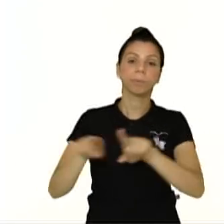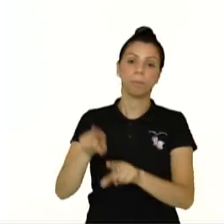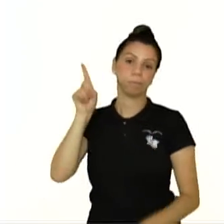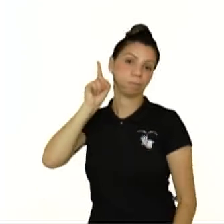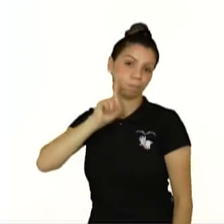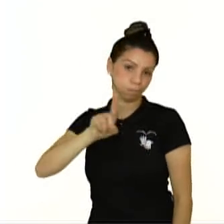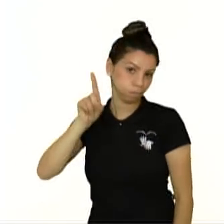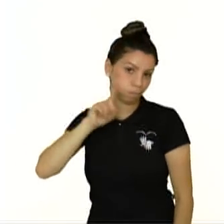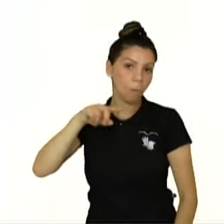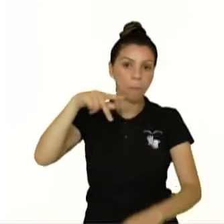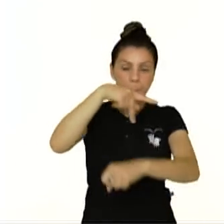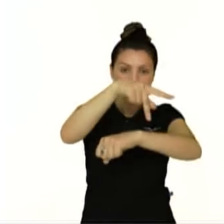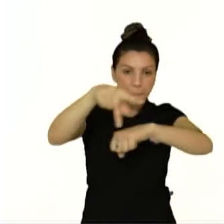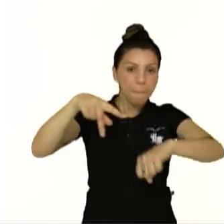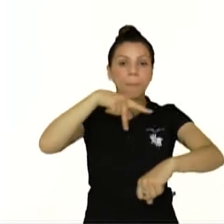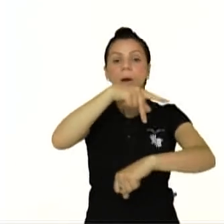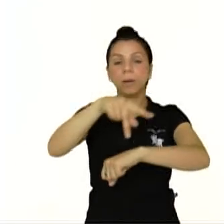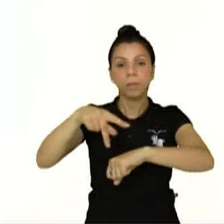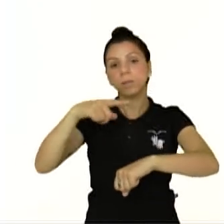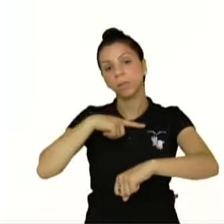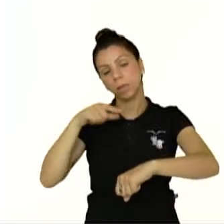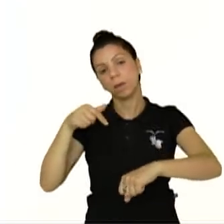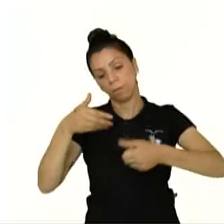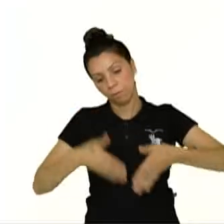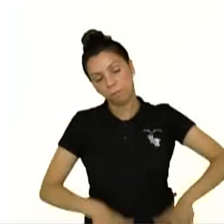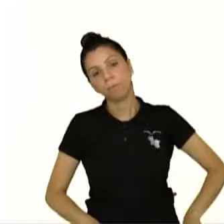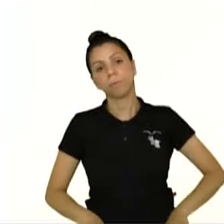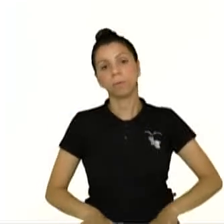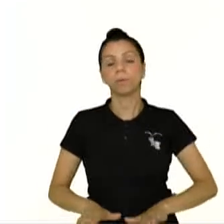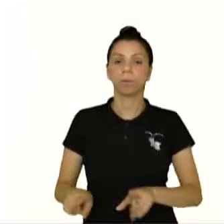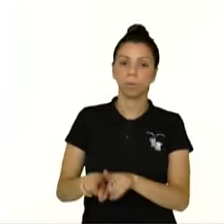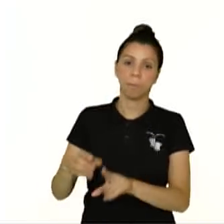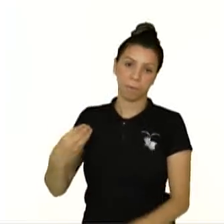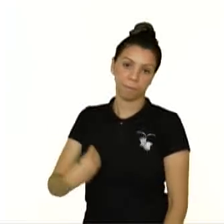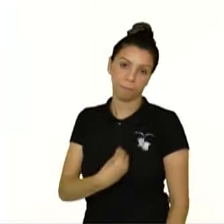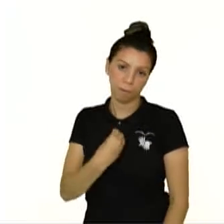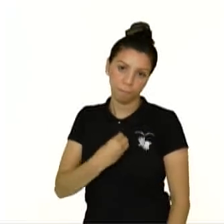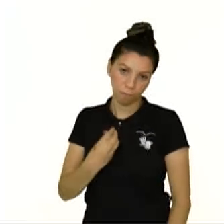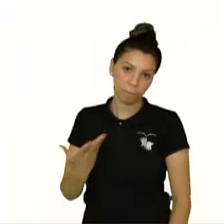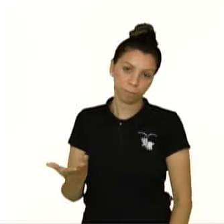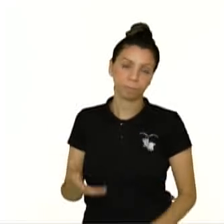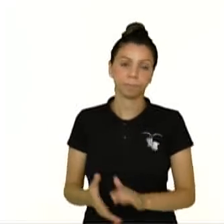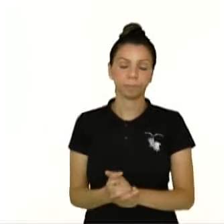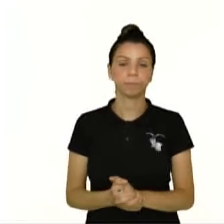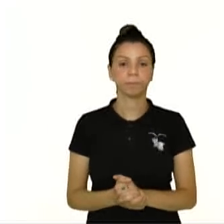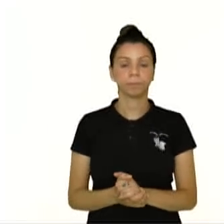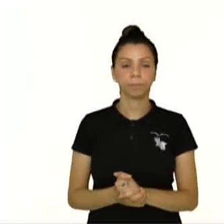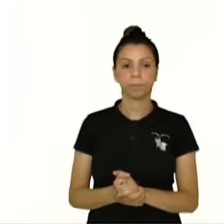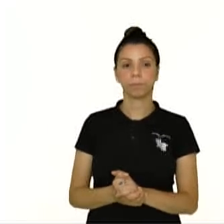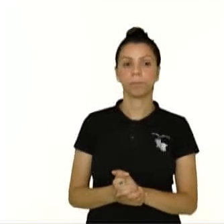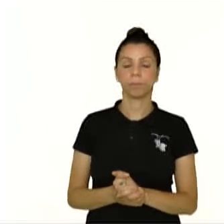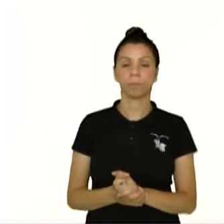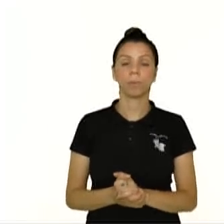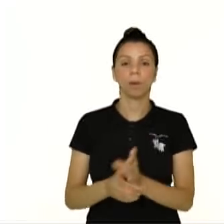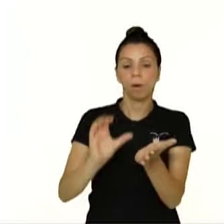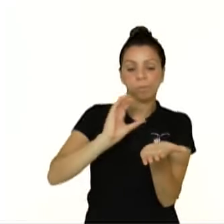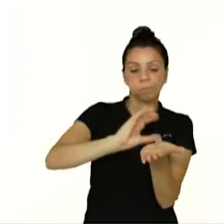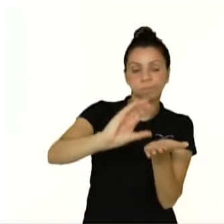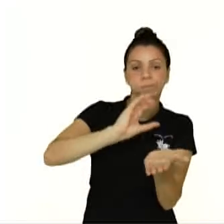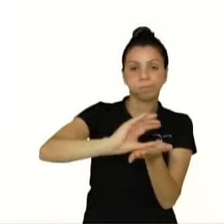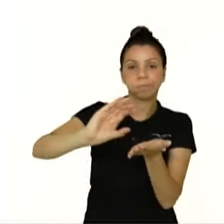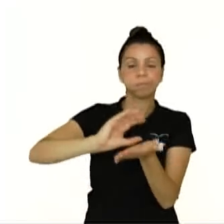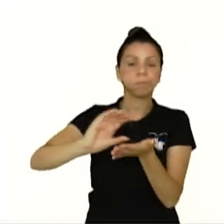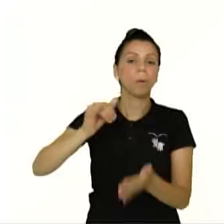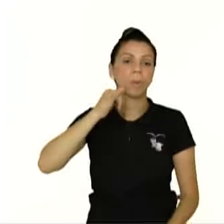Unidos, país na qual ele nasceu e viveu. E além dos investimentos no ramo da